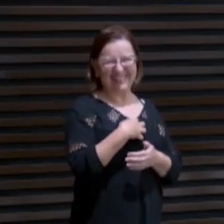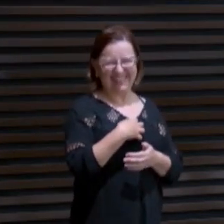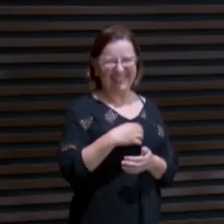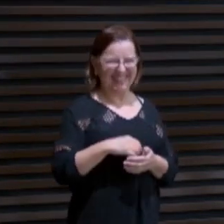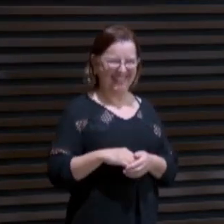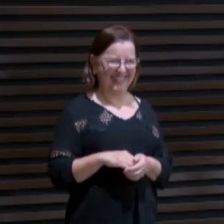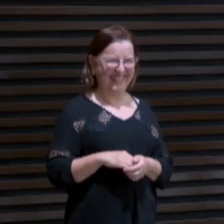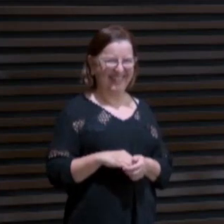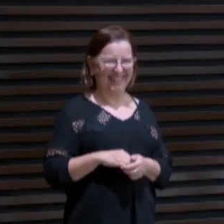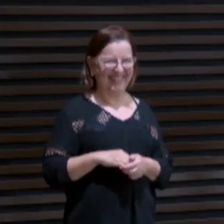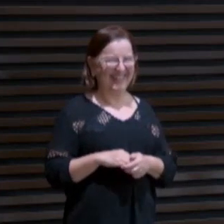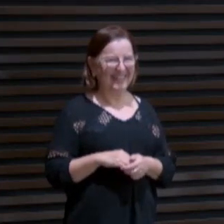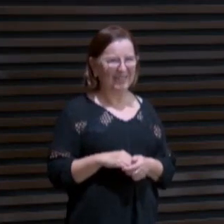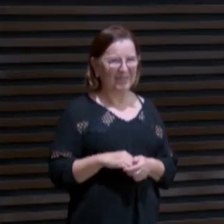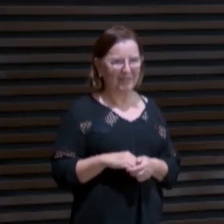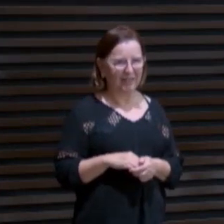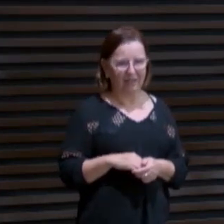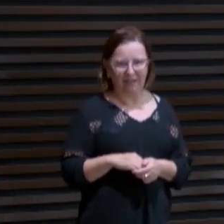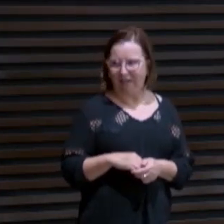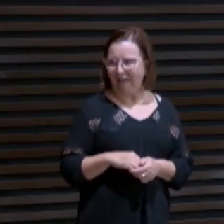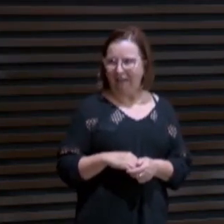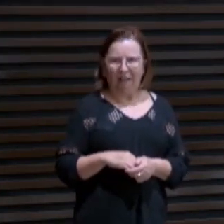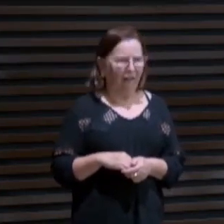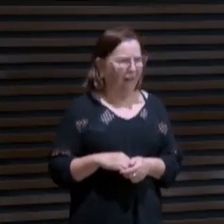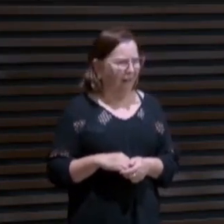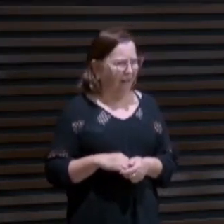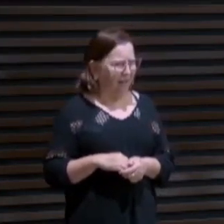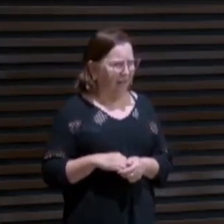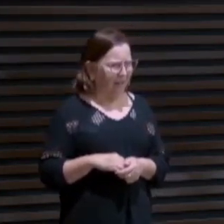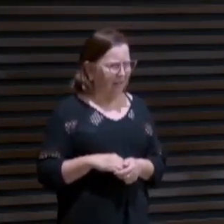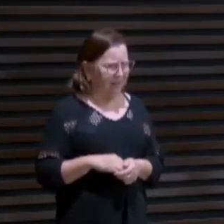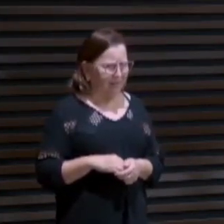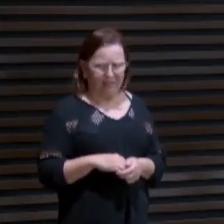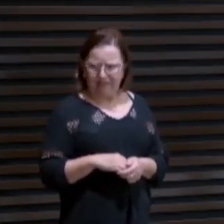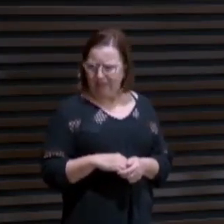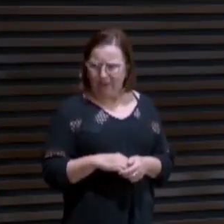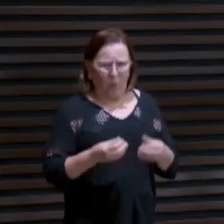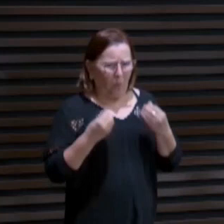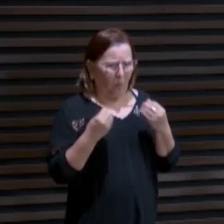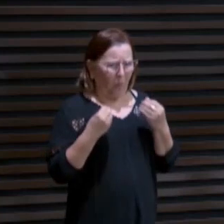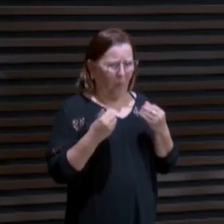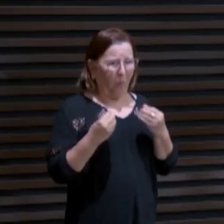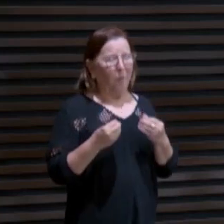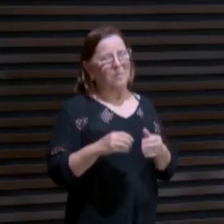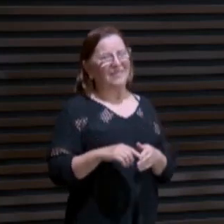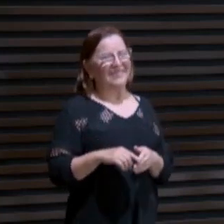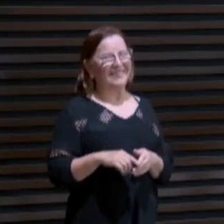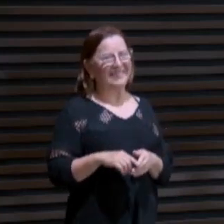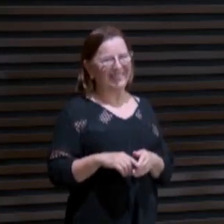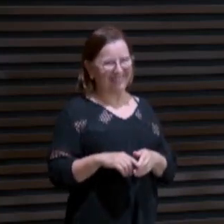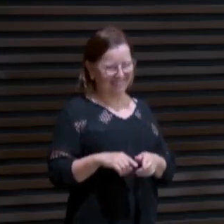serpentes. Isso é muito pesado, eu sei que é, mas um bom diagnóstico vai dar uma